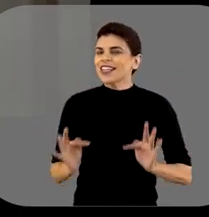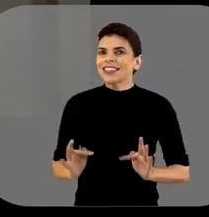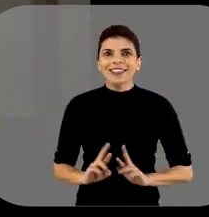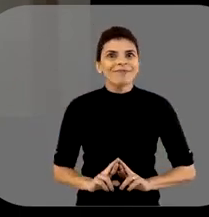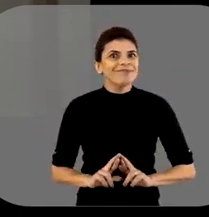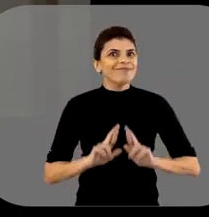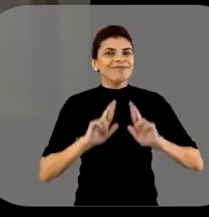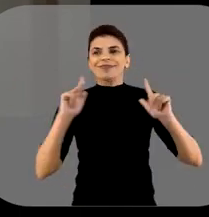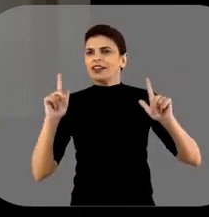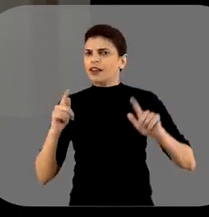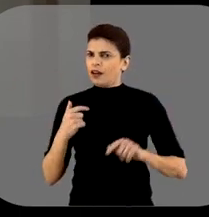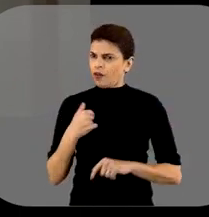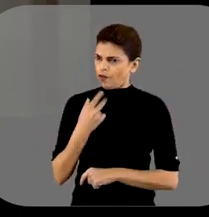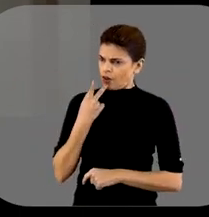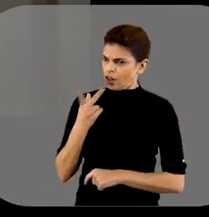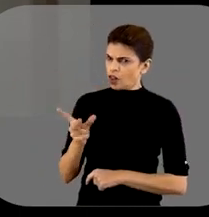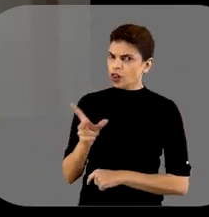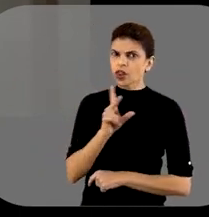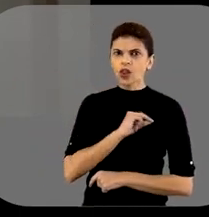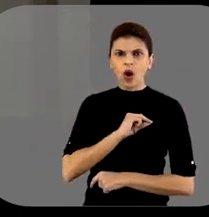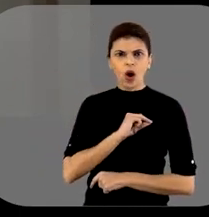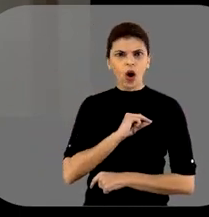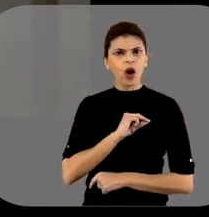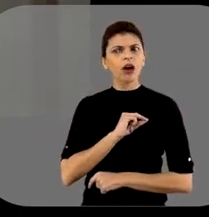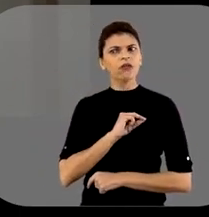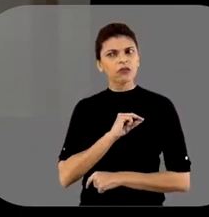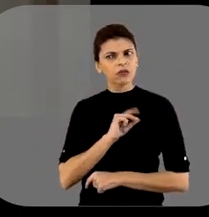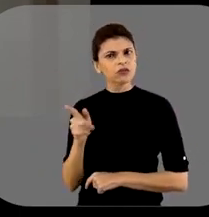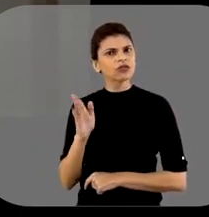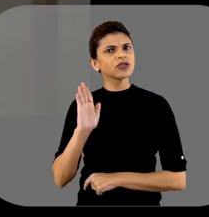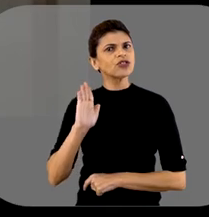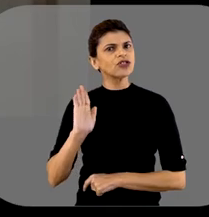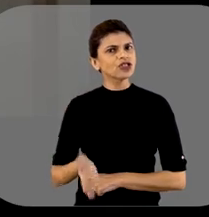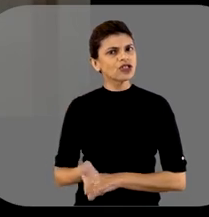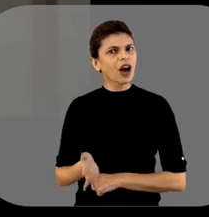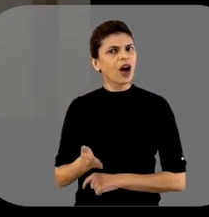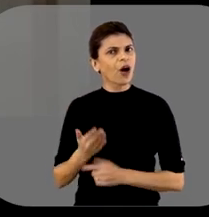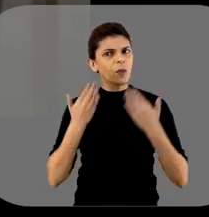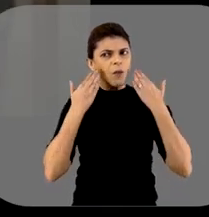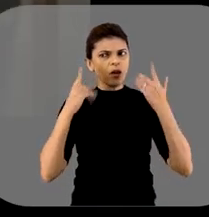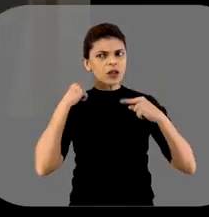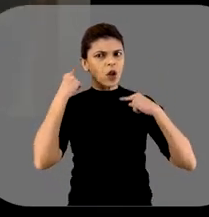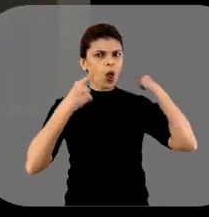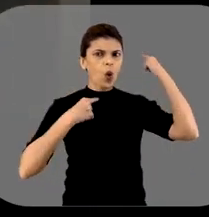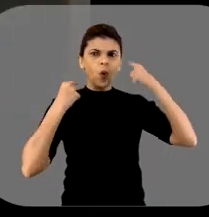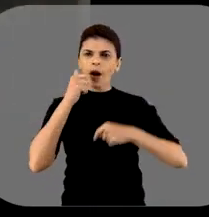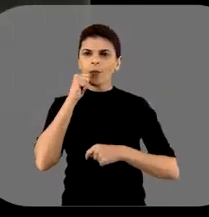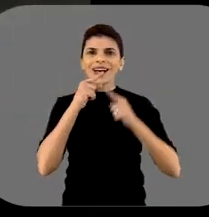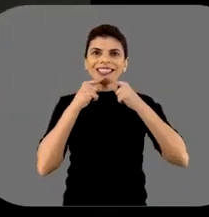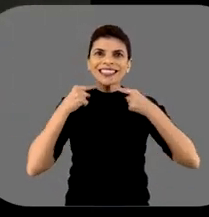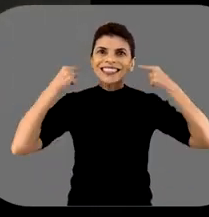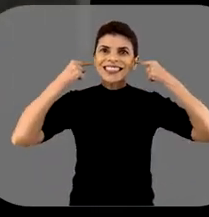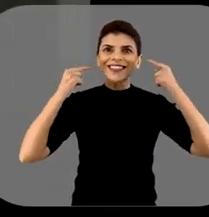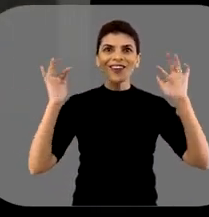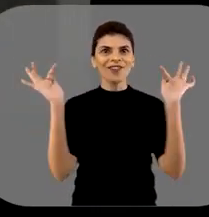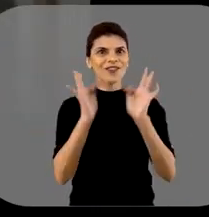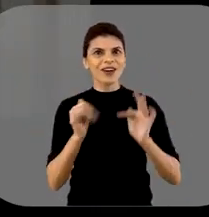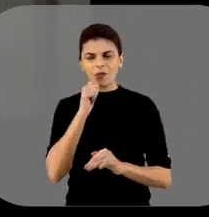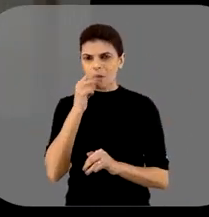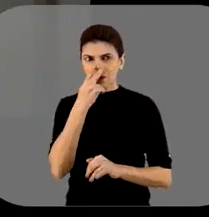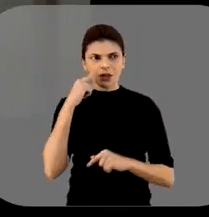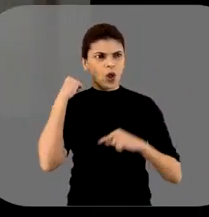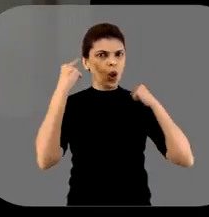mulher, não sei o quê. Eu falei assim, gente, essa está difícil mesmo. Ela está tendo já manifestações de loucura, tá certo? Eu falei assim, não, já a mulher